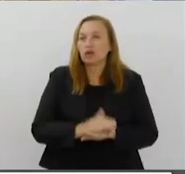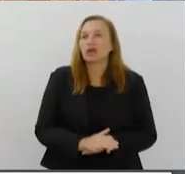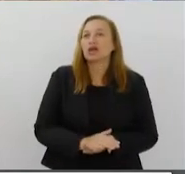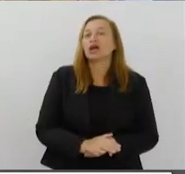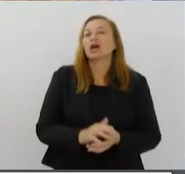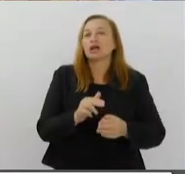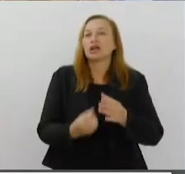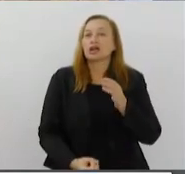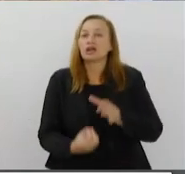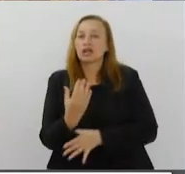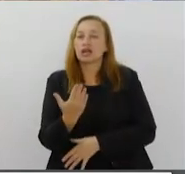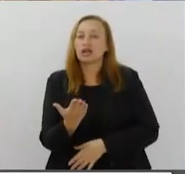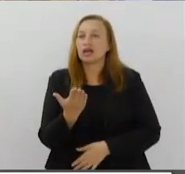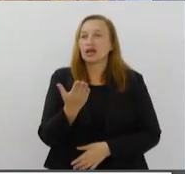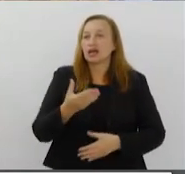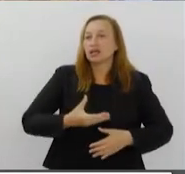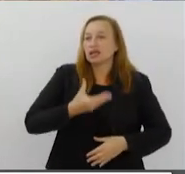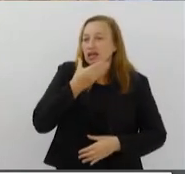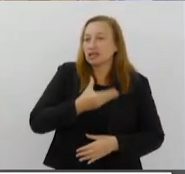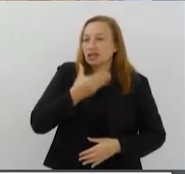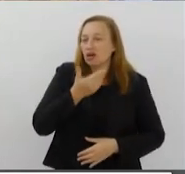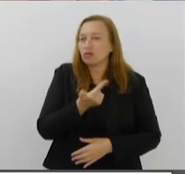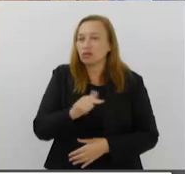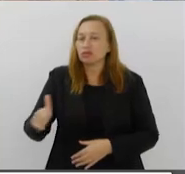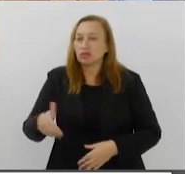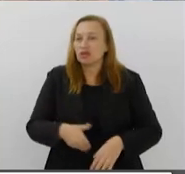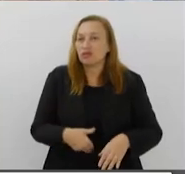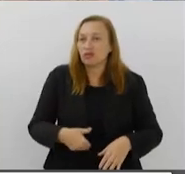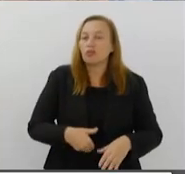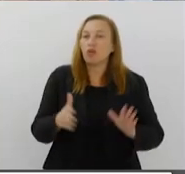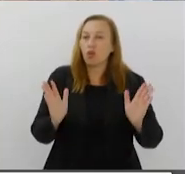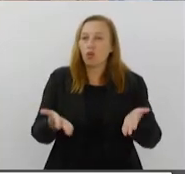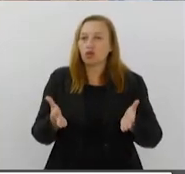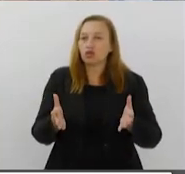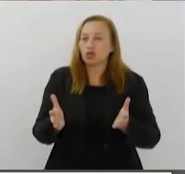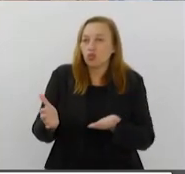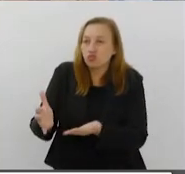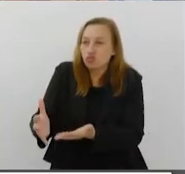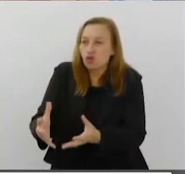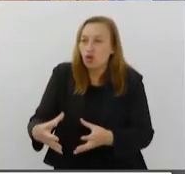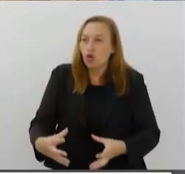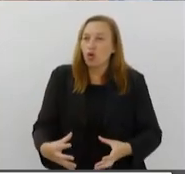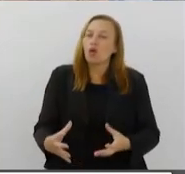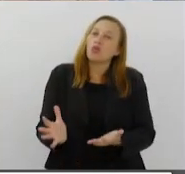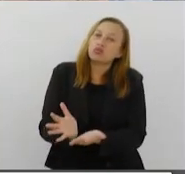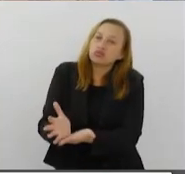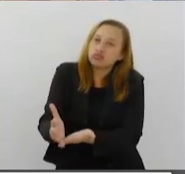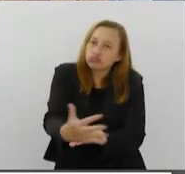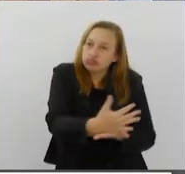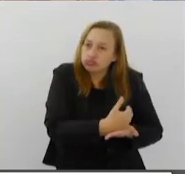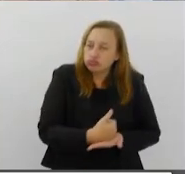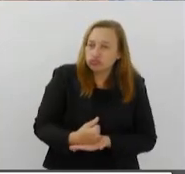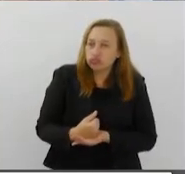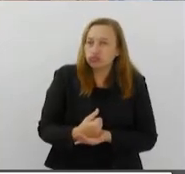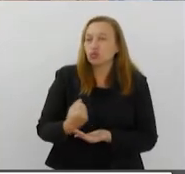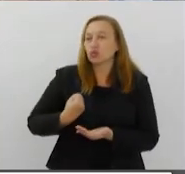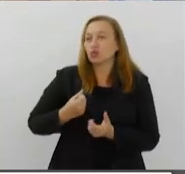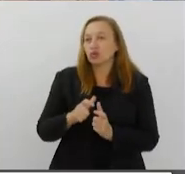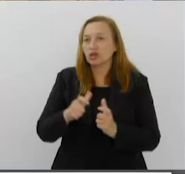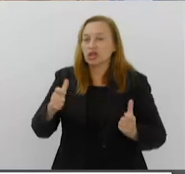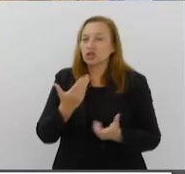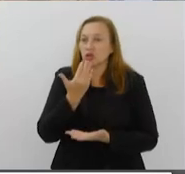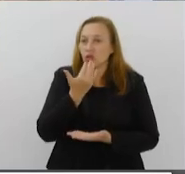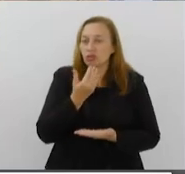Fome, que é hoje a maior campanha de arrecadação de alimentos da América Latina. O objetivo era conseguir arrecadar esses alimentos